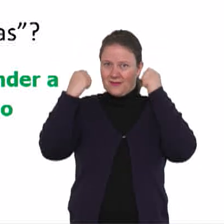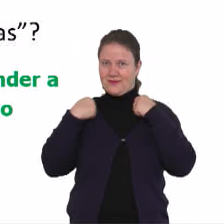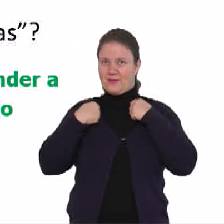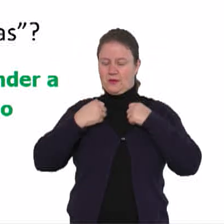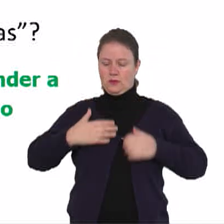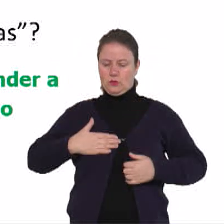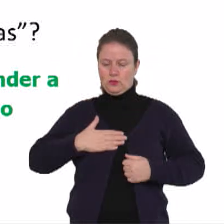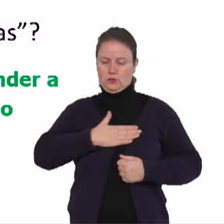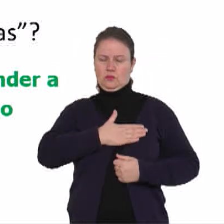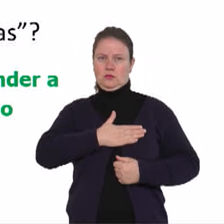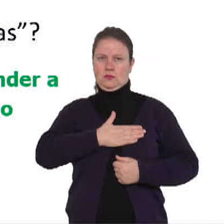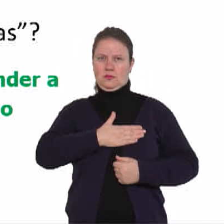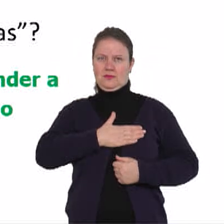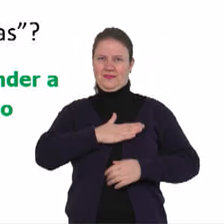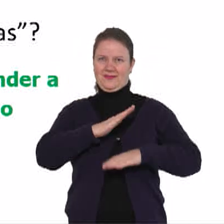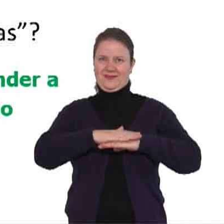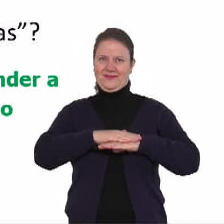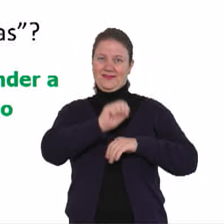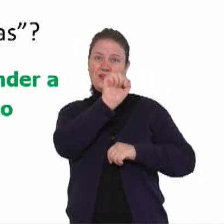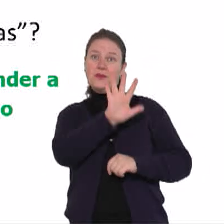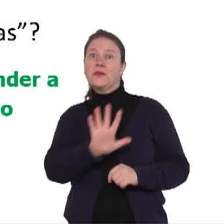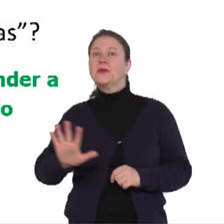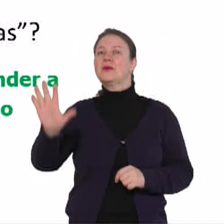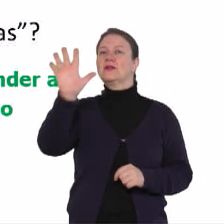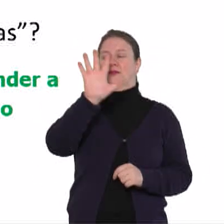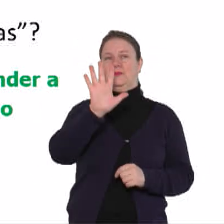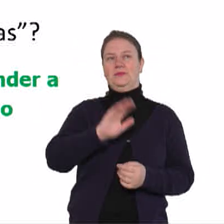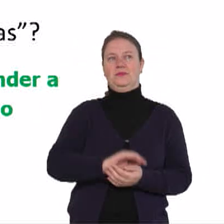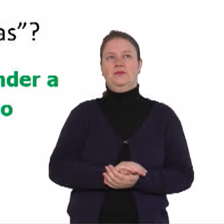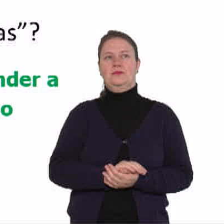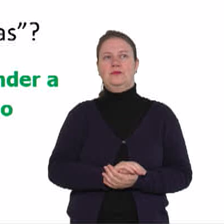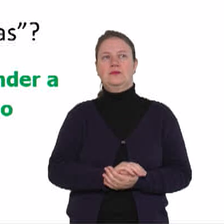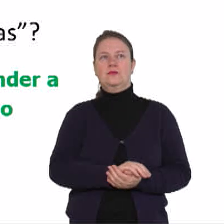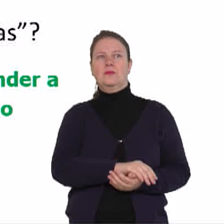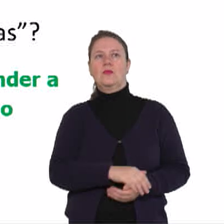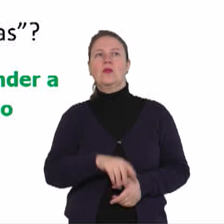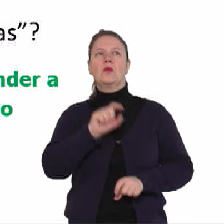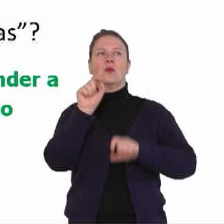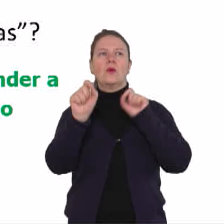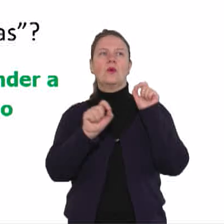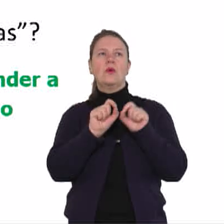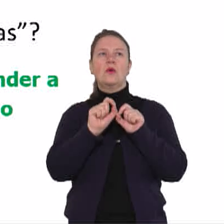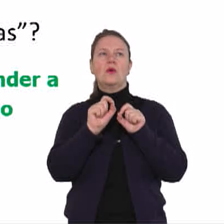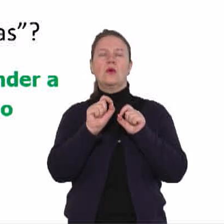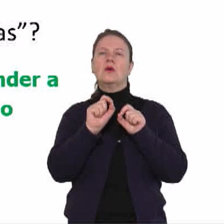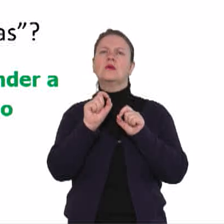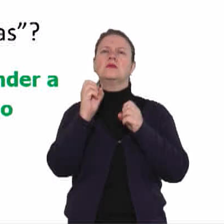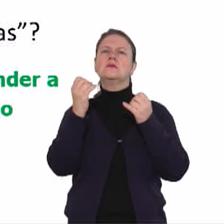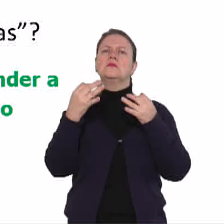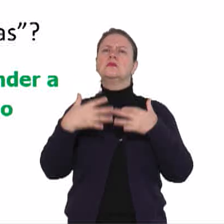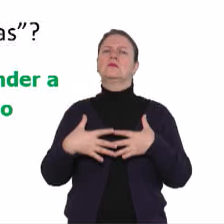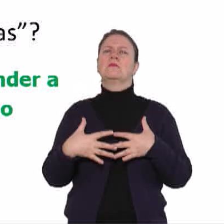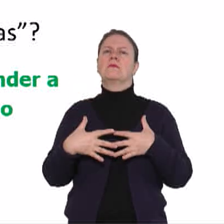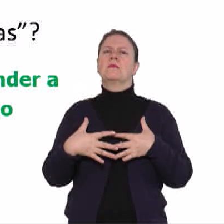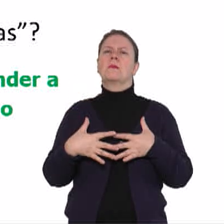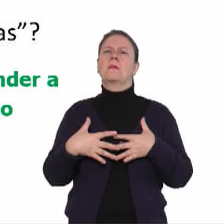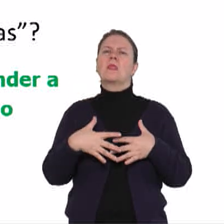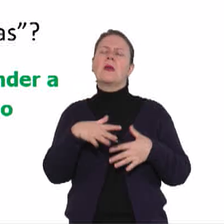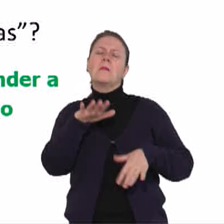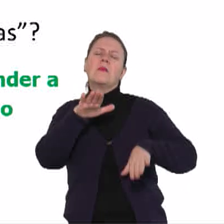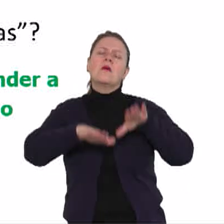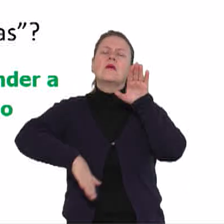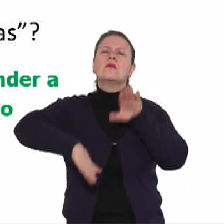mão enfiada no colete entreaberto? Essa é a resposta. B. O que o autor quis dizer com as pessoas razoavelmente